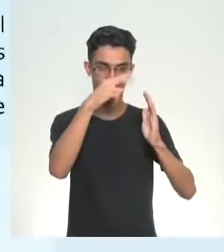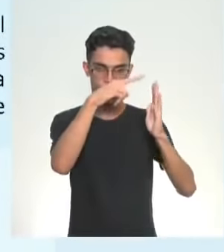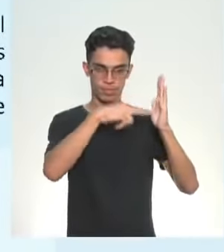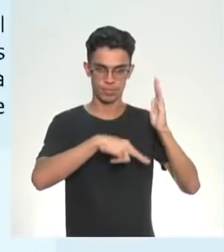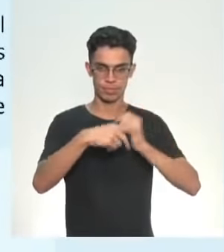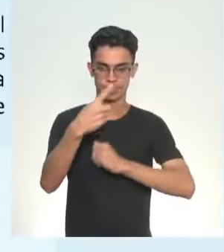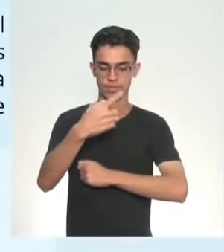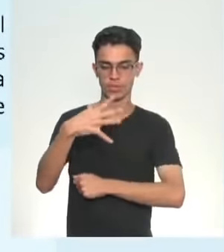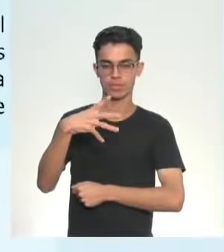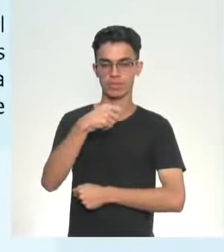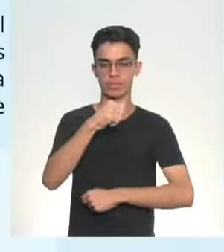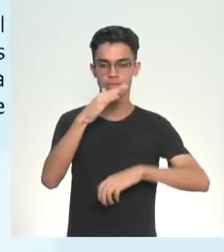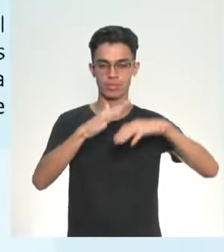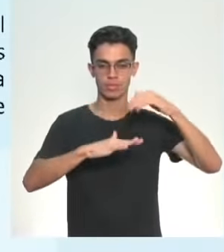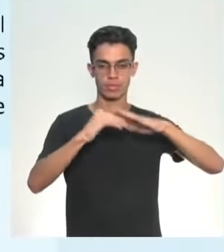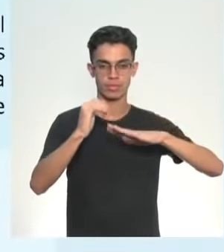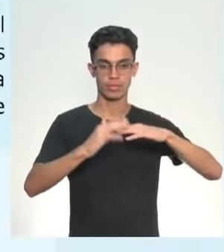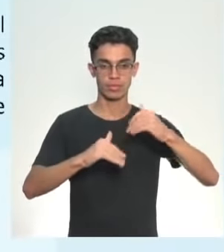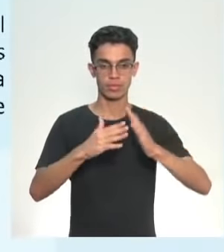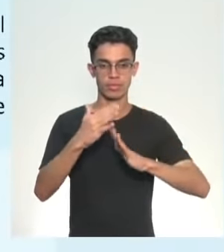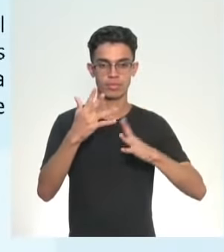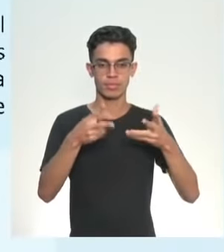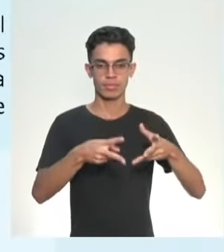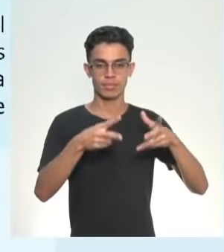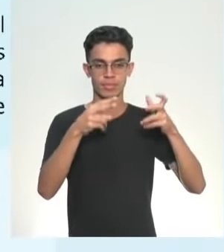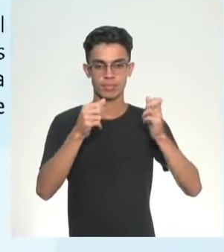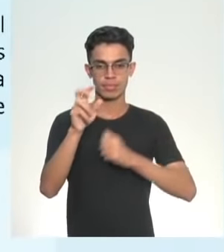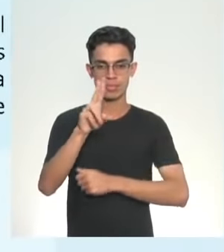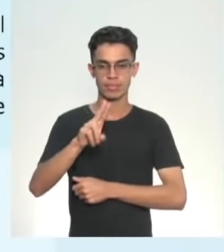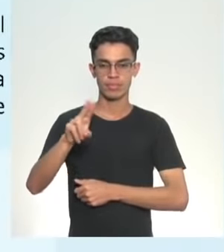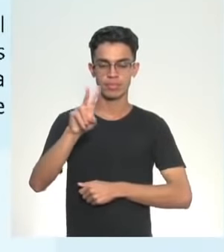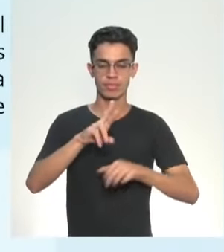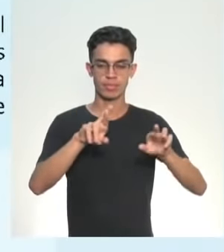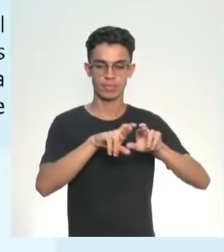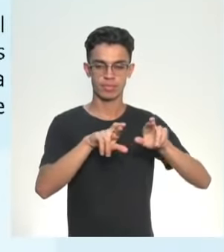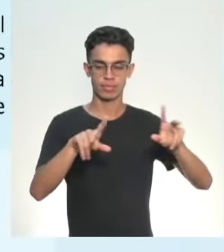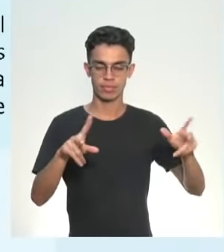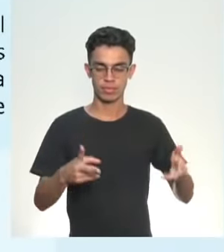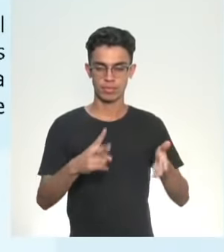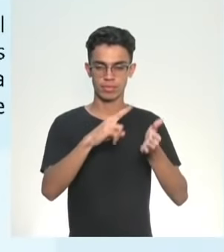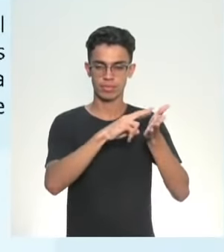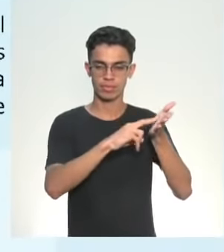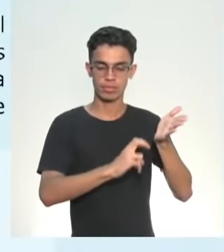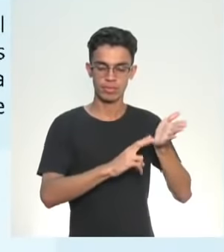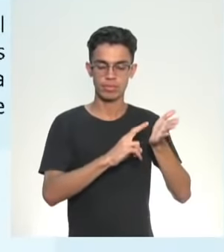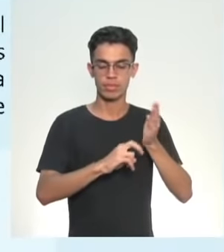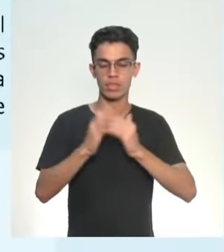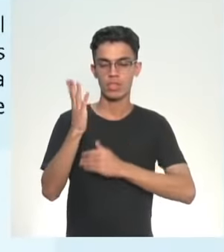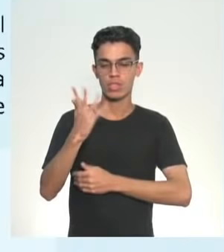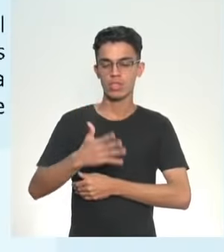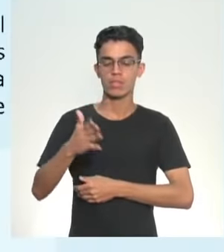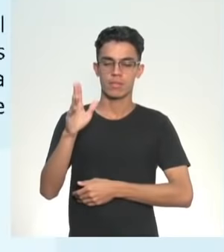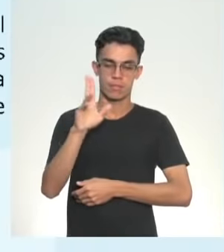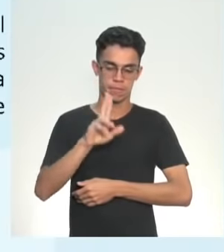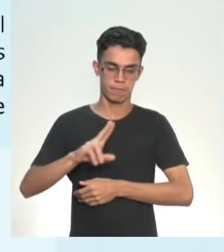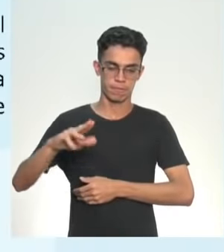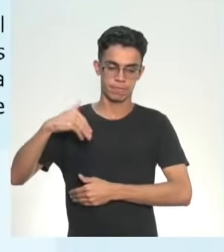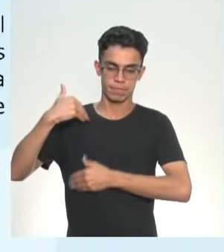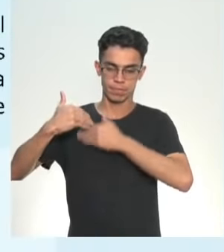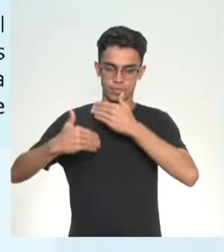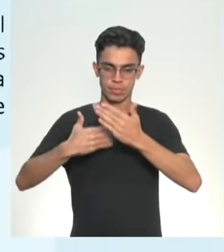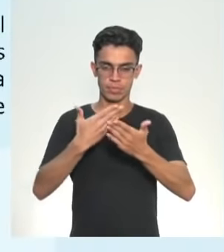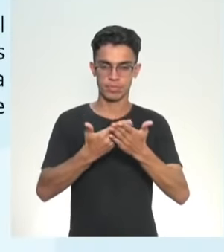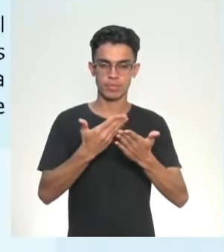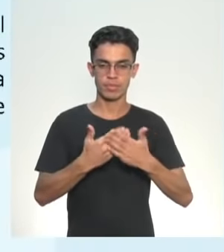rapidinho para vocês que habilidade da aula de hoje identificar as situações de uso diferentes tempos verbais que a gente a vem trabalhando aí no de correto